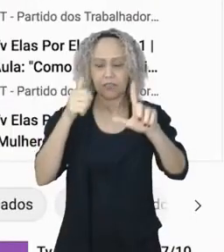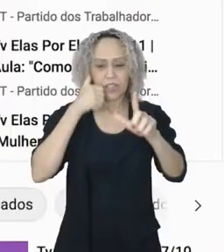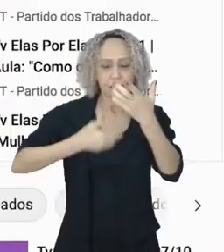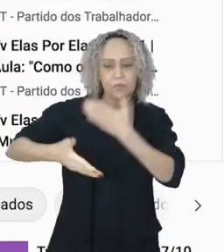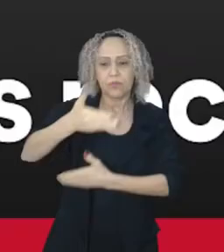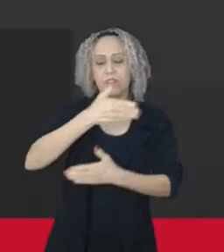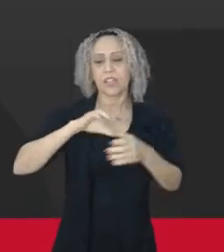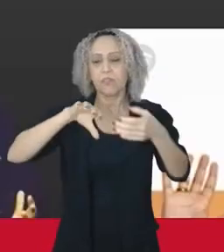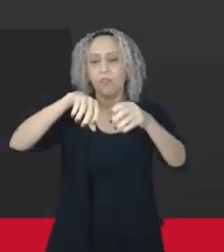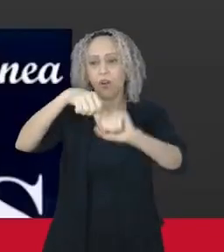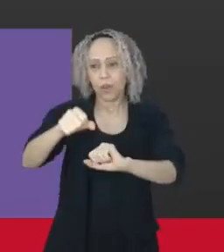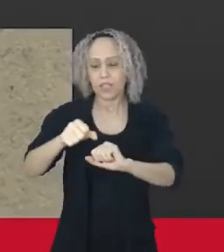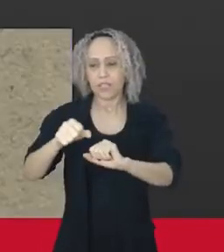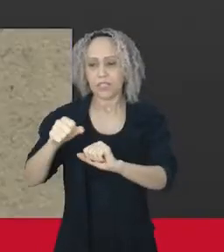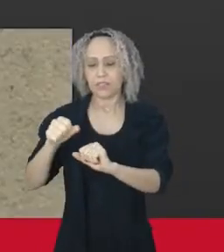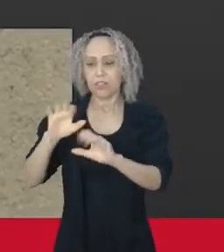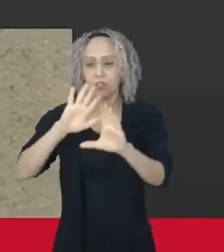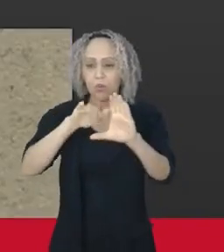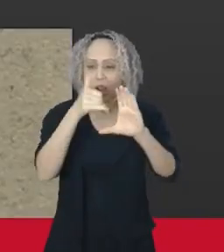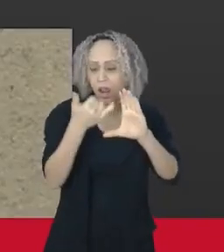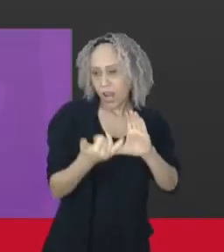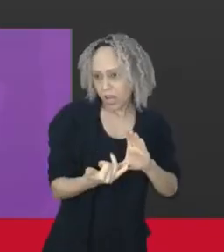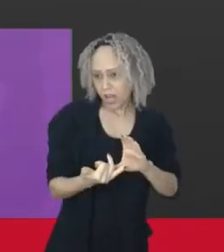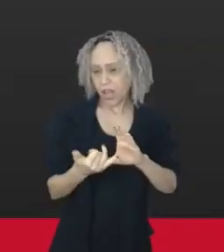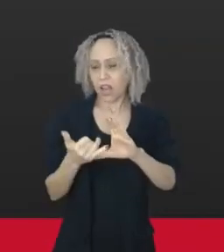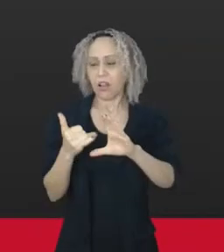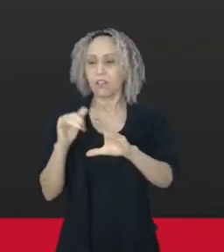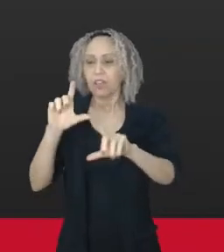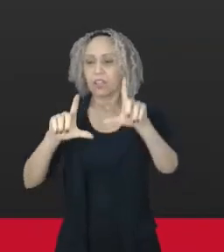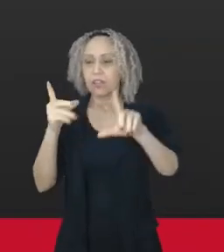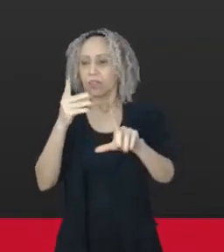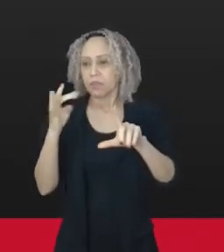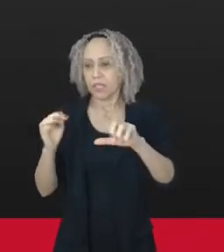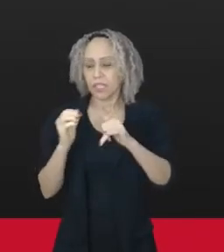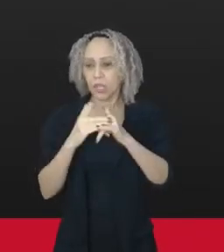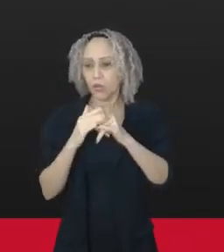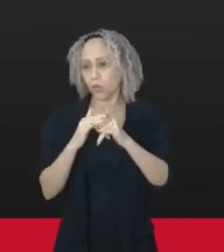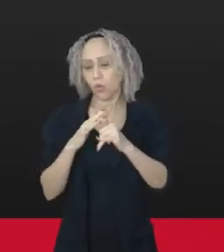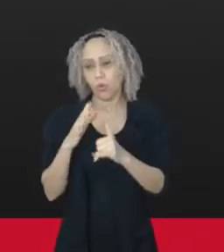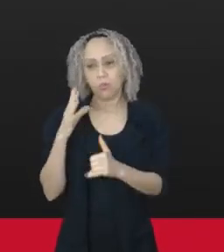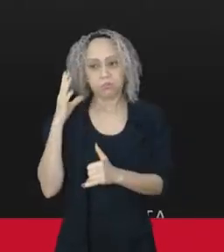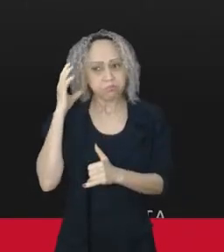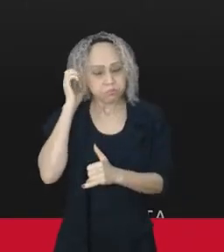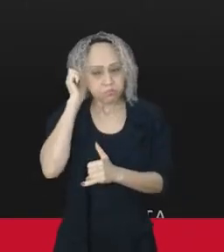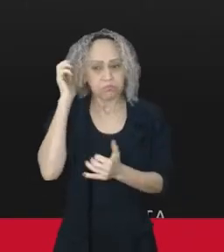canal da TV PT no YouTube ou em formato de podcast no Spotify.